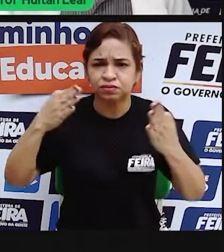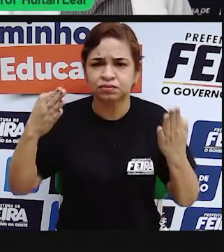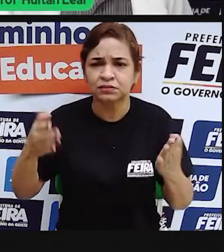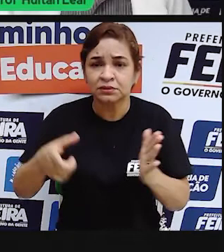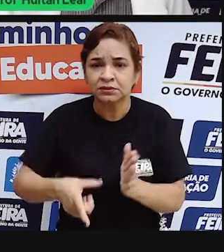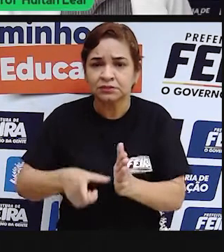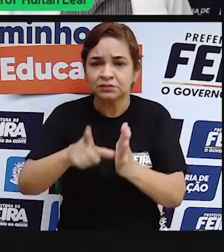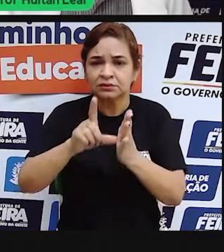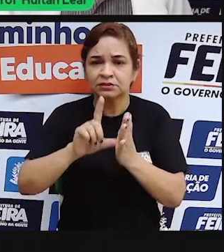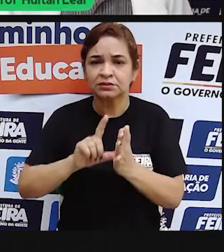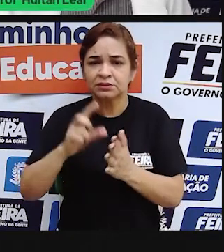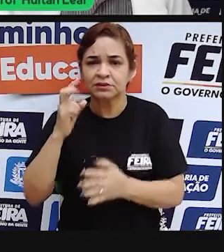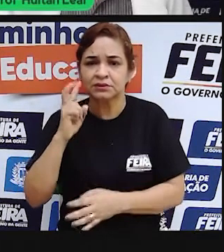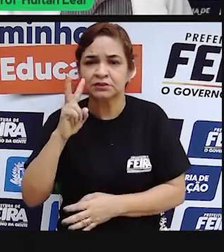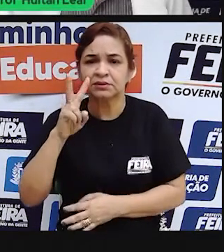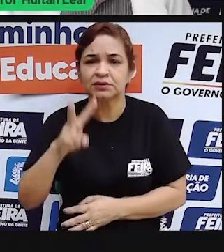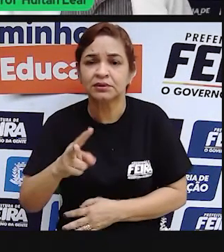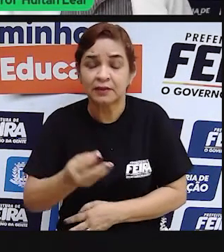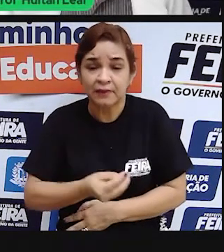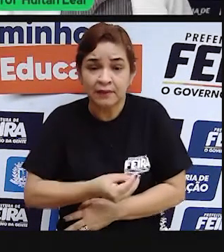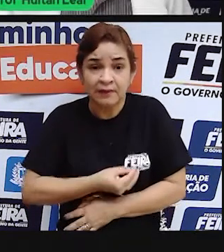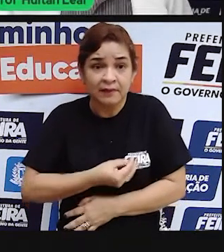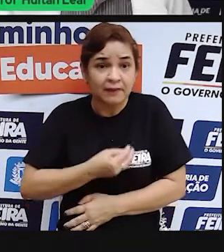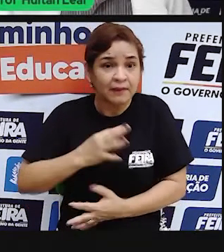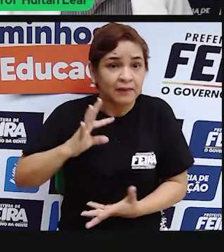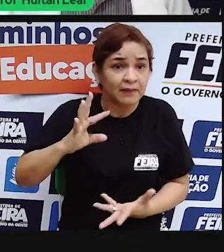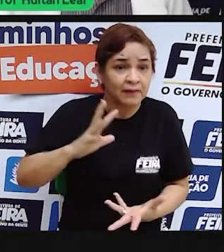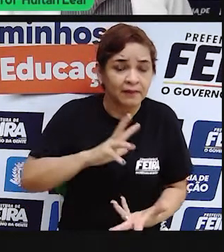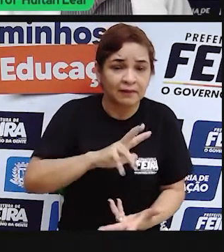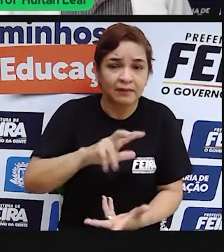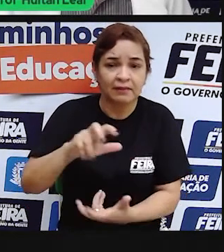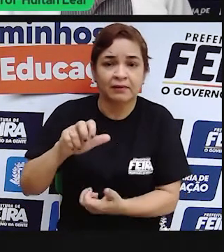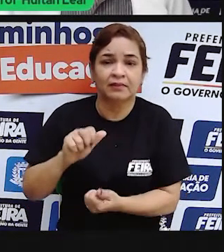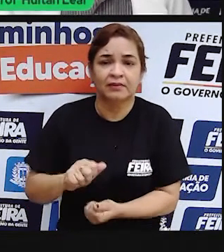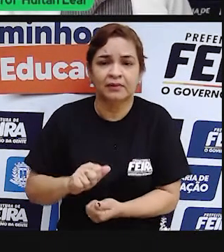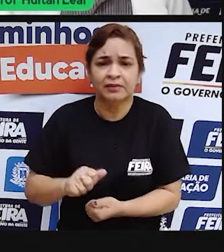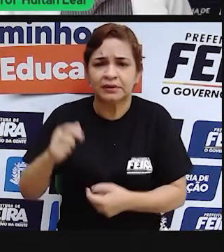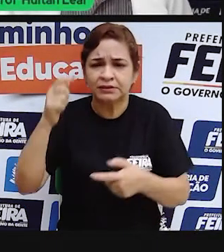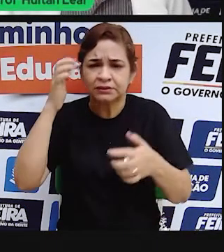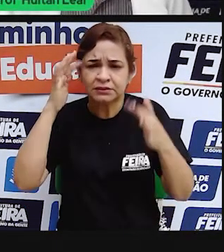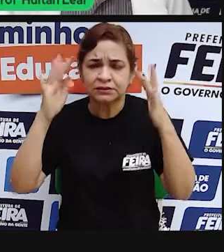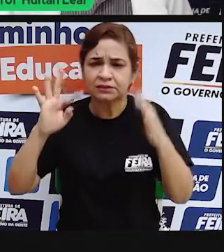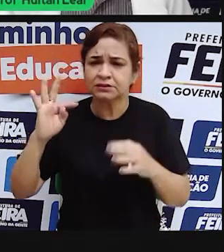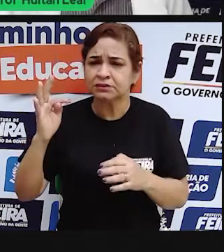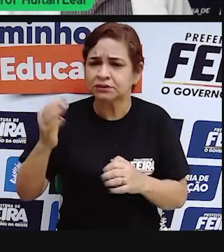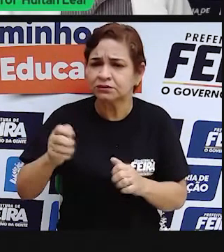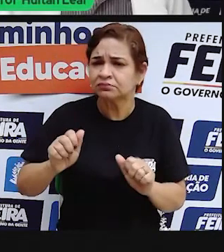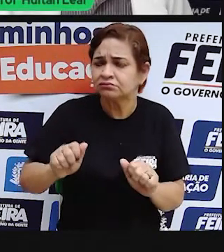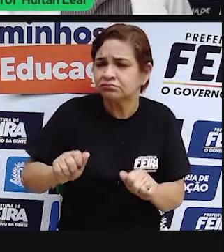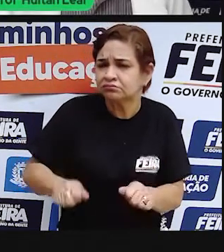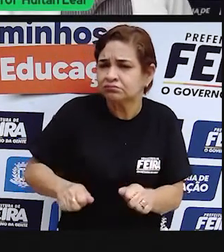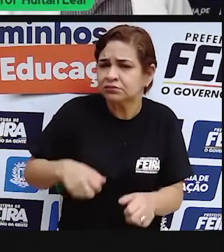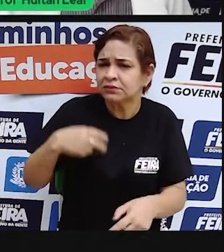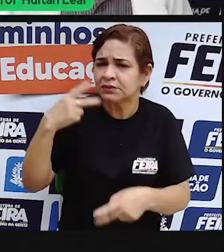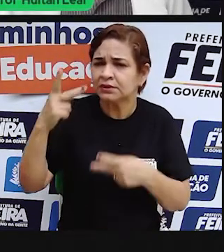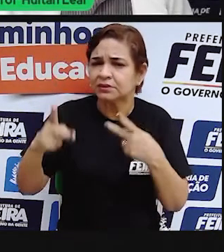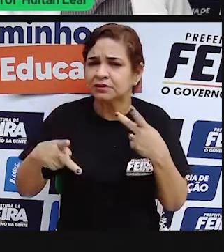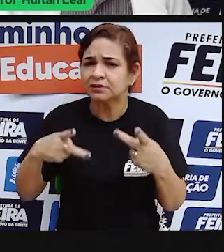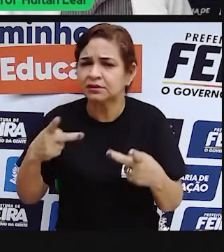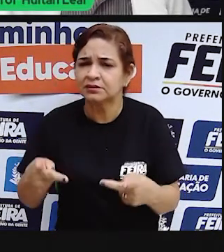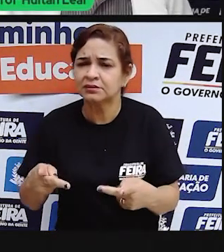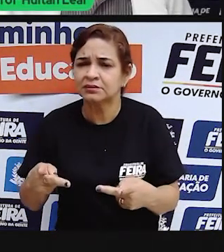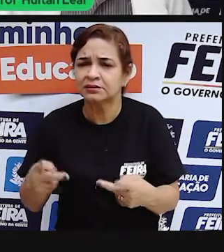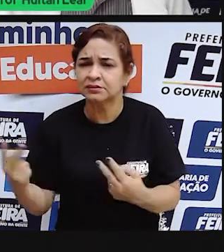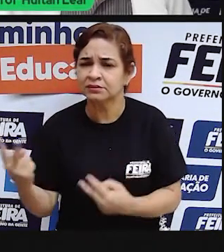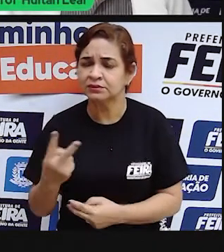antes de entrar, revi a vida inteira. Pensei em tudo que é possível falar, que sirva apenas para